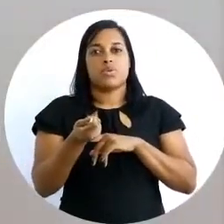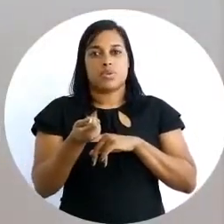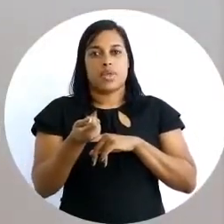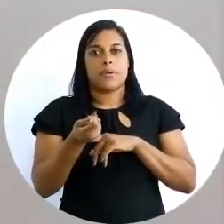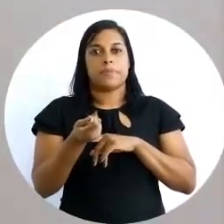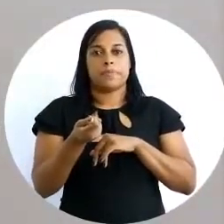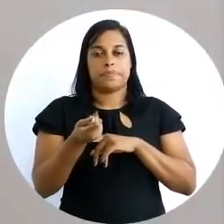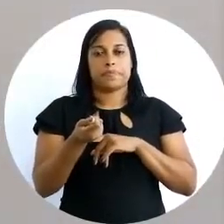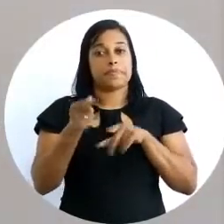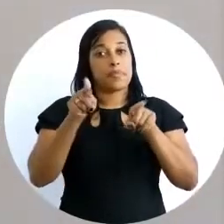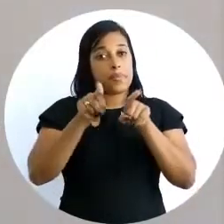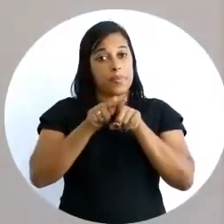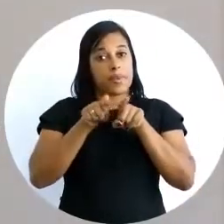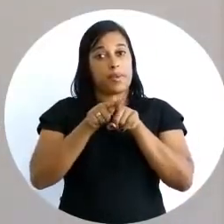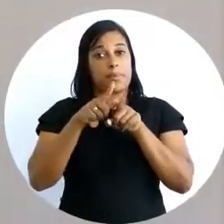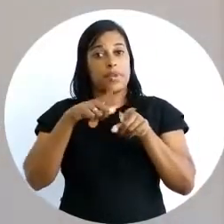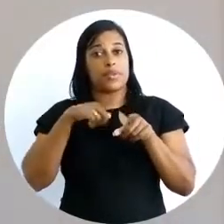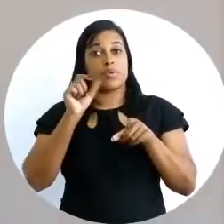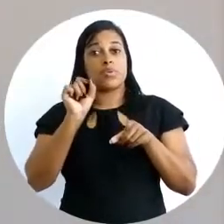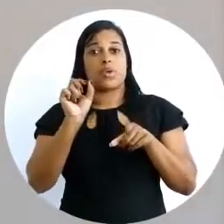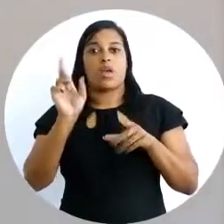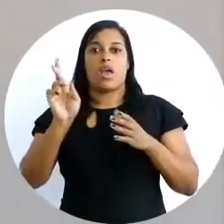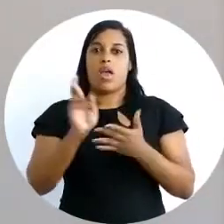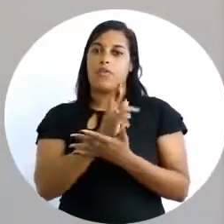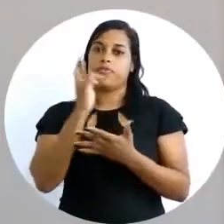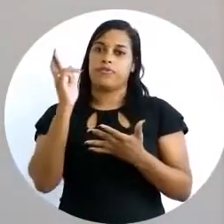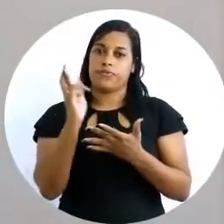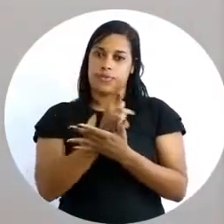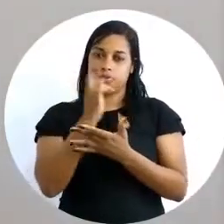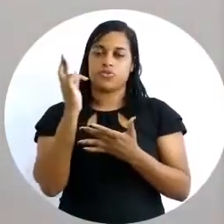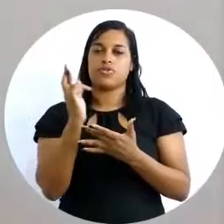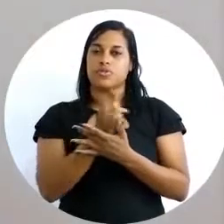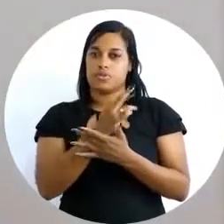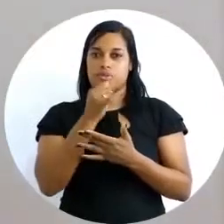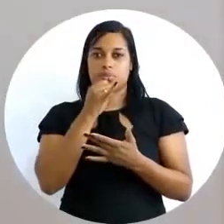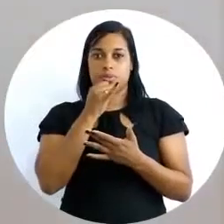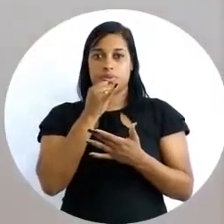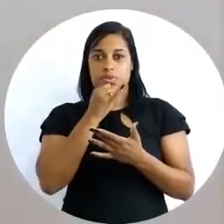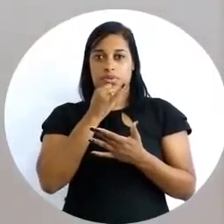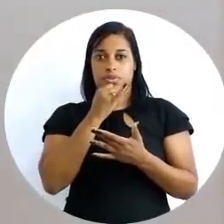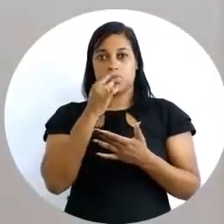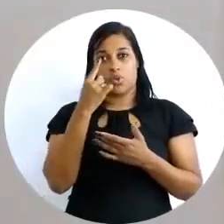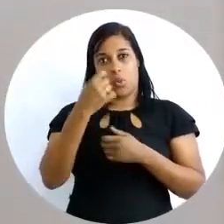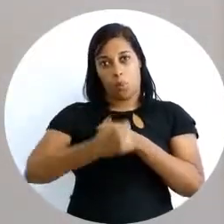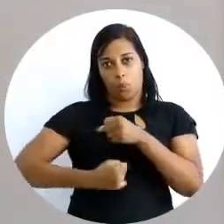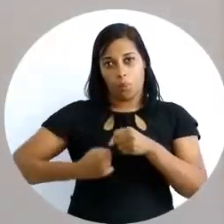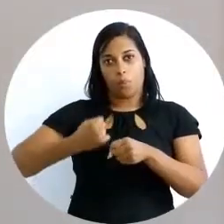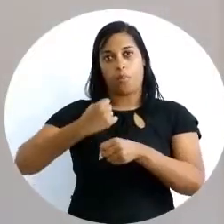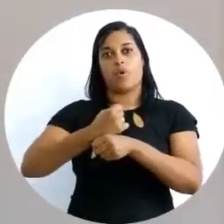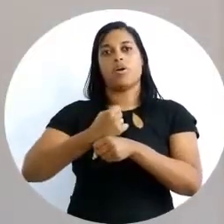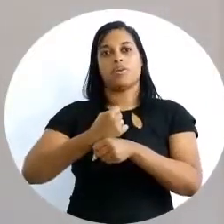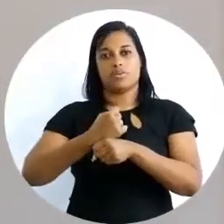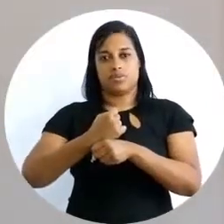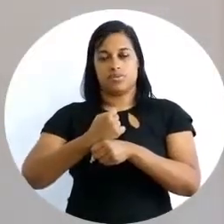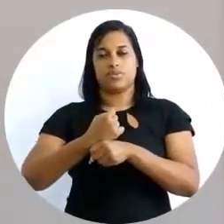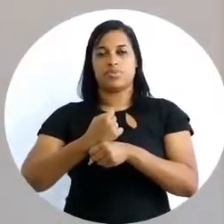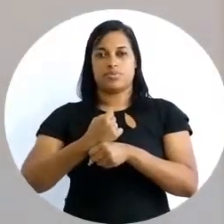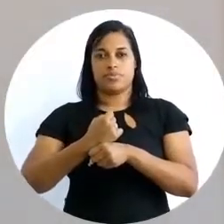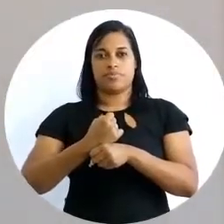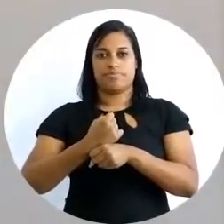decimais. Inclusive tem também revistas que ao longo de um período, por exemplo, depois de um ano de